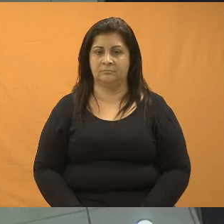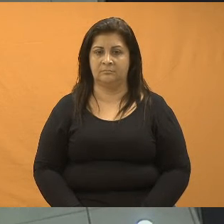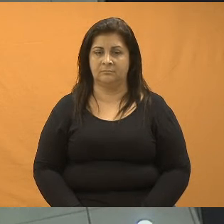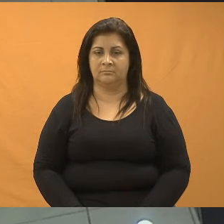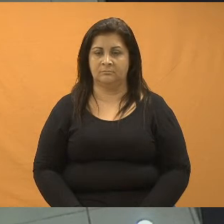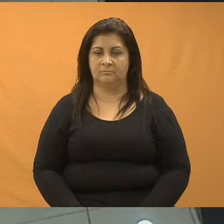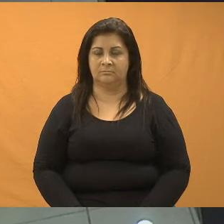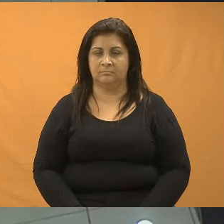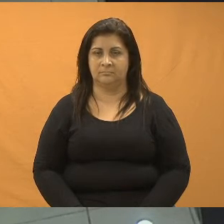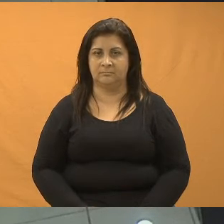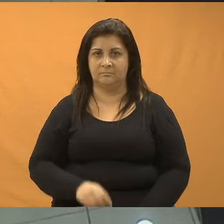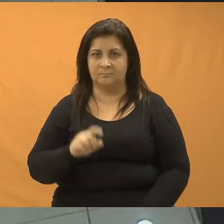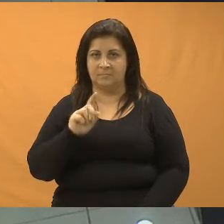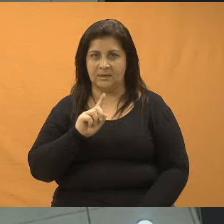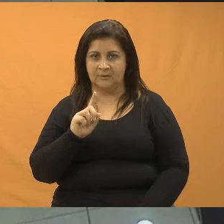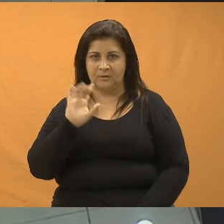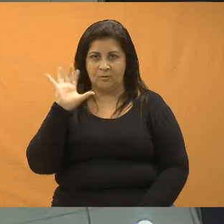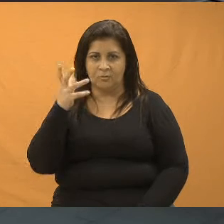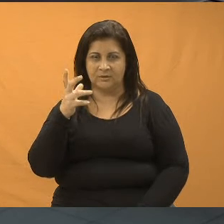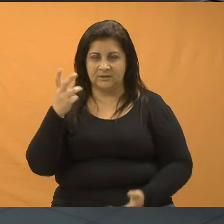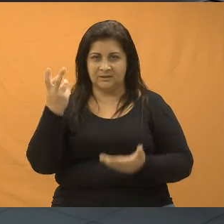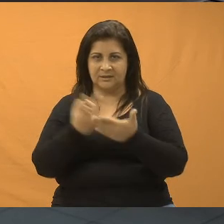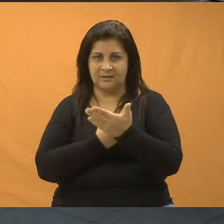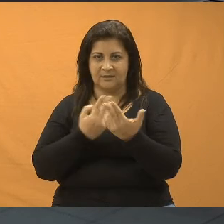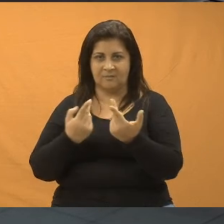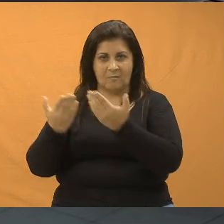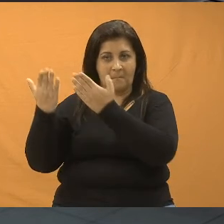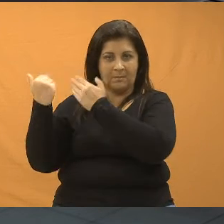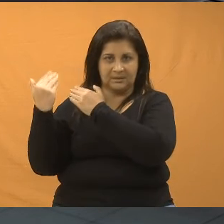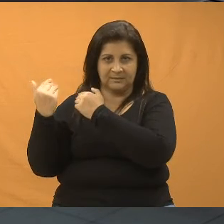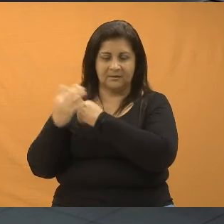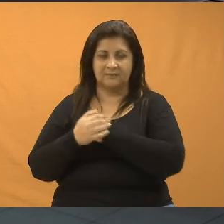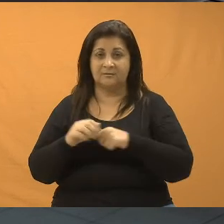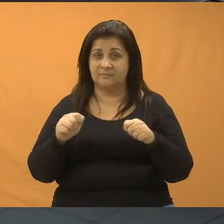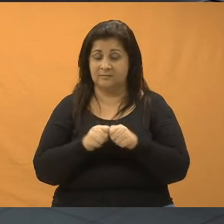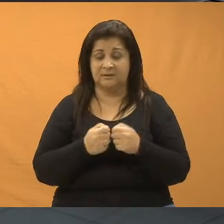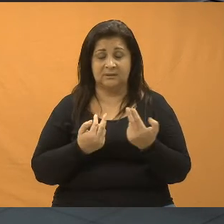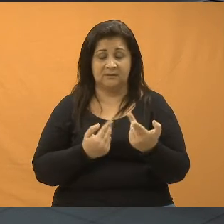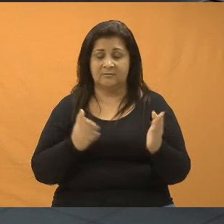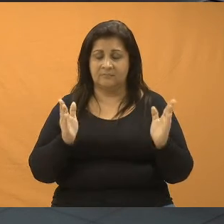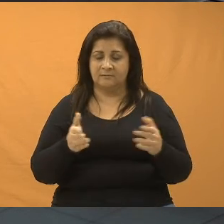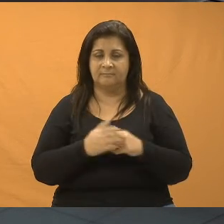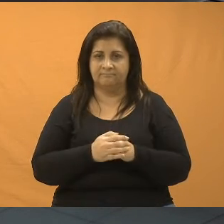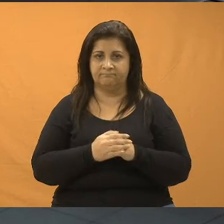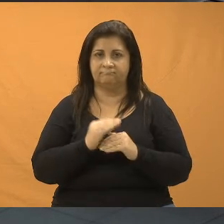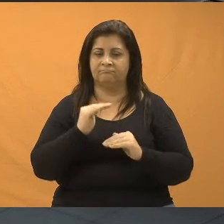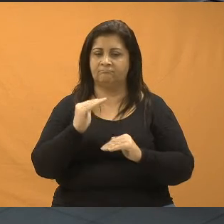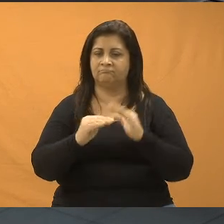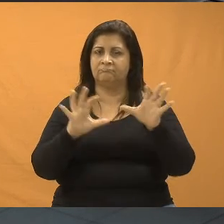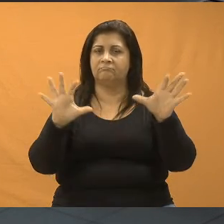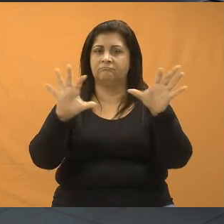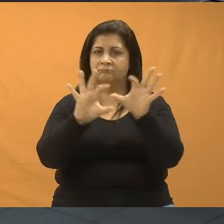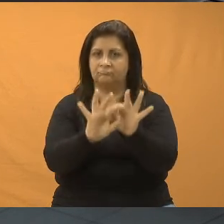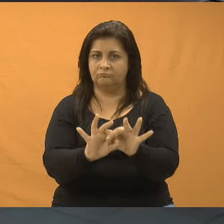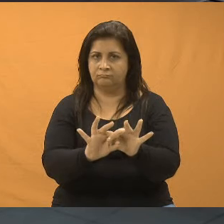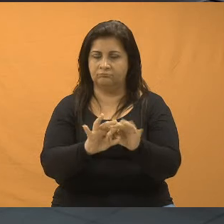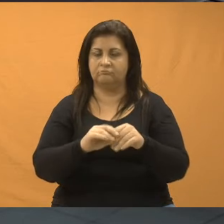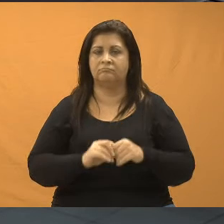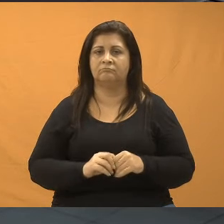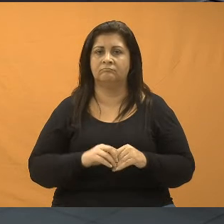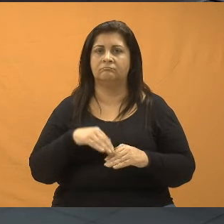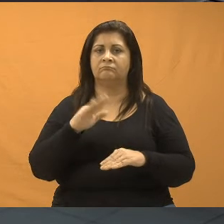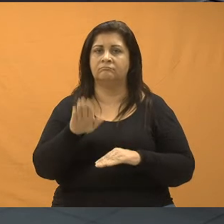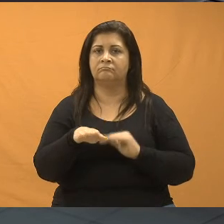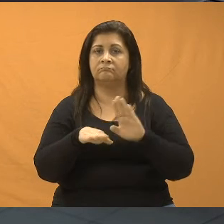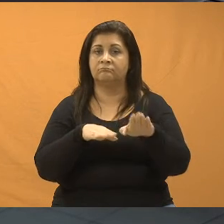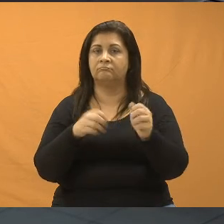Para não ocorrer as falhas do passado, é a gente fazer isso que a gente está fazendo, construir junto, né? A gente está a cada passo,